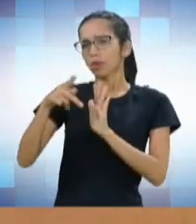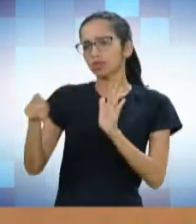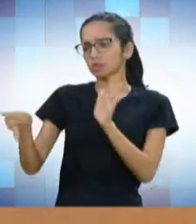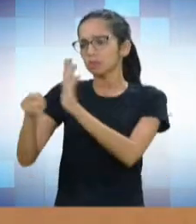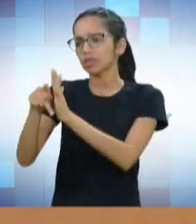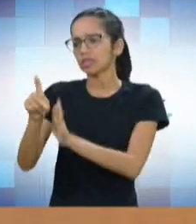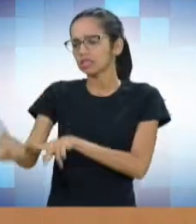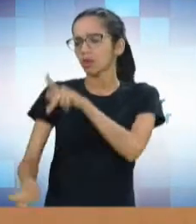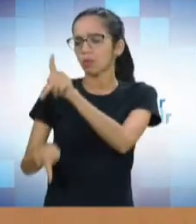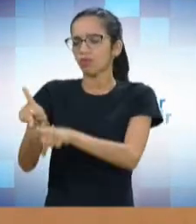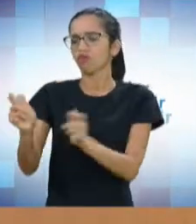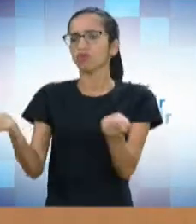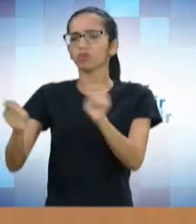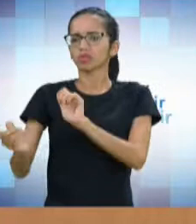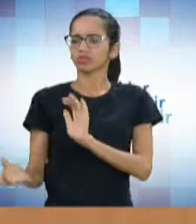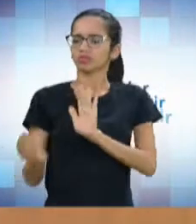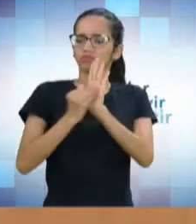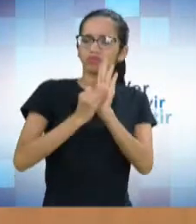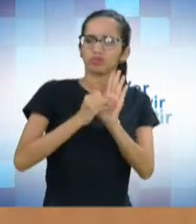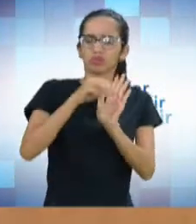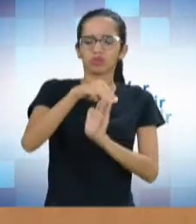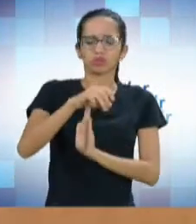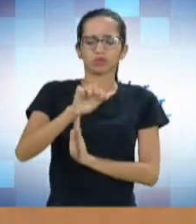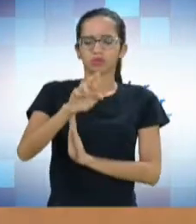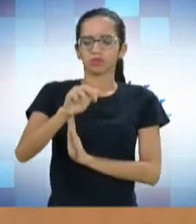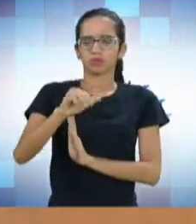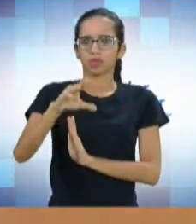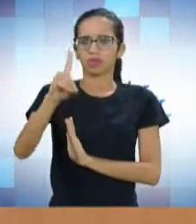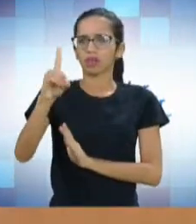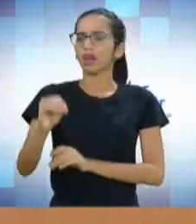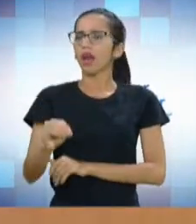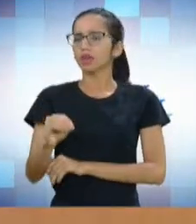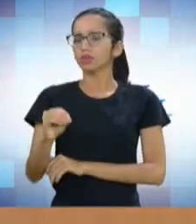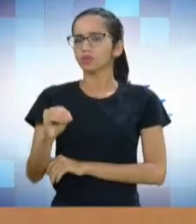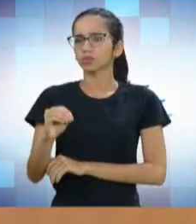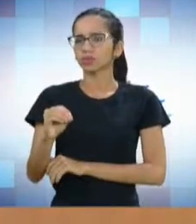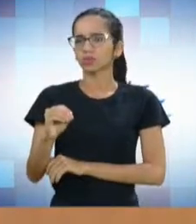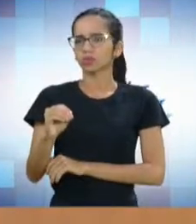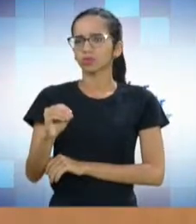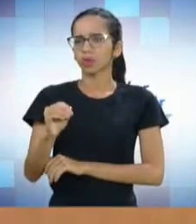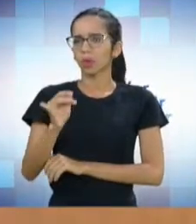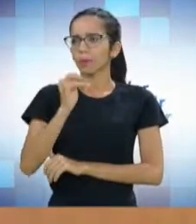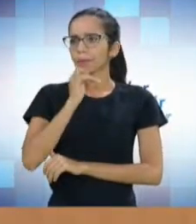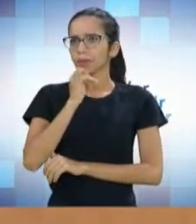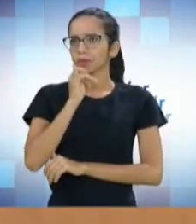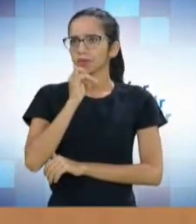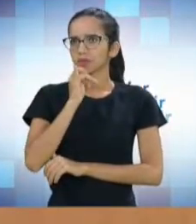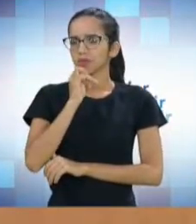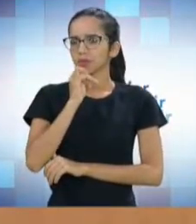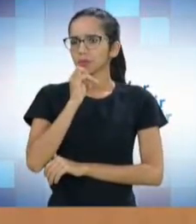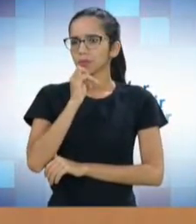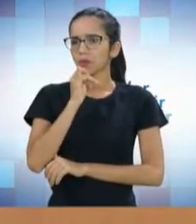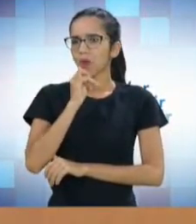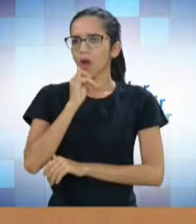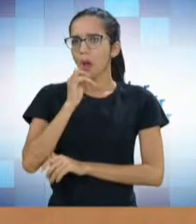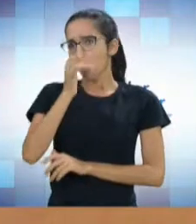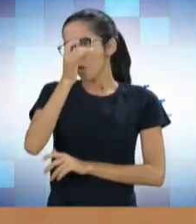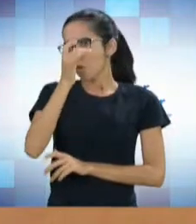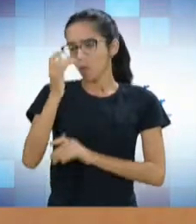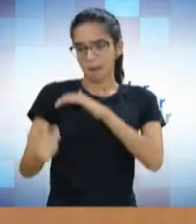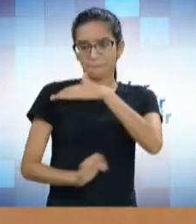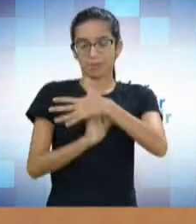participar desse mercado com correndo com as grandes estruturas